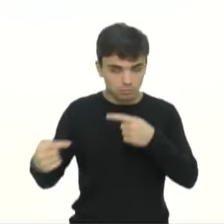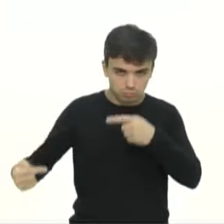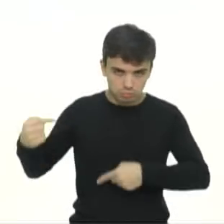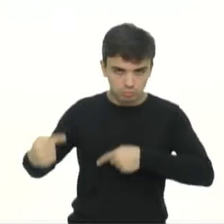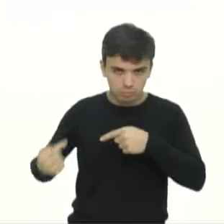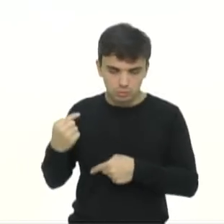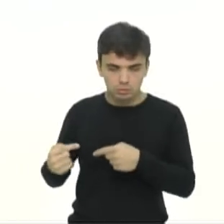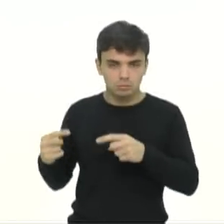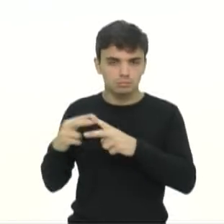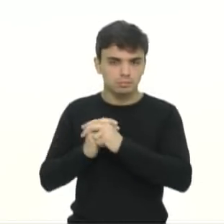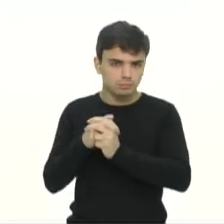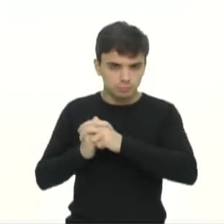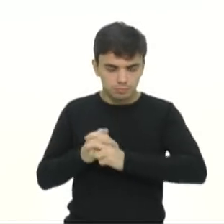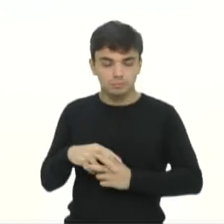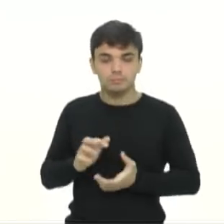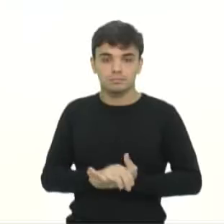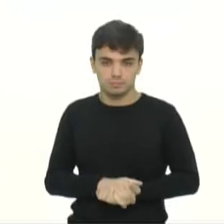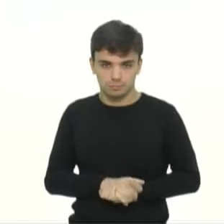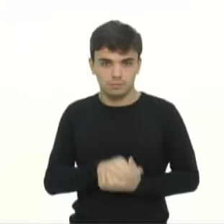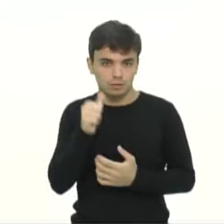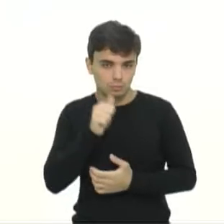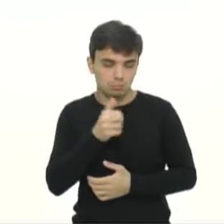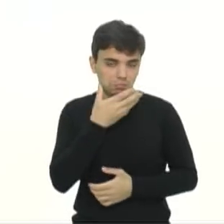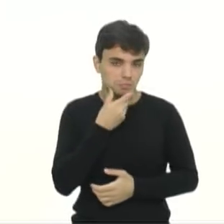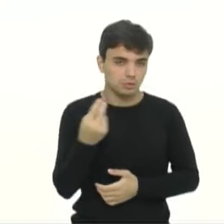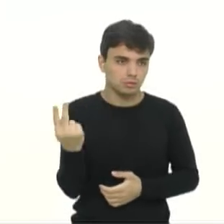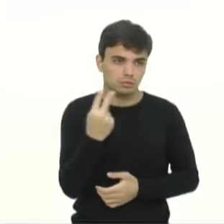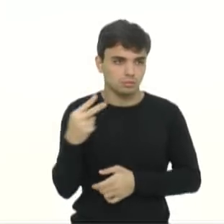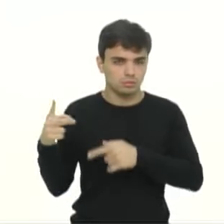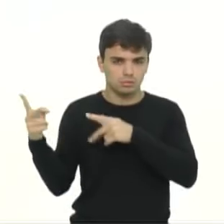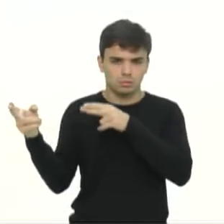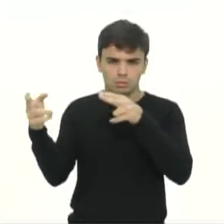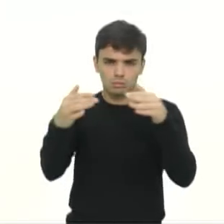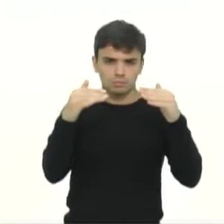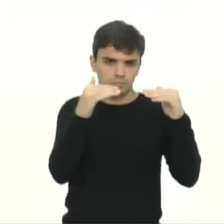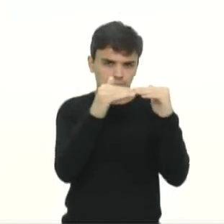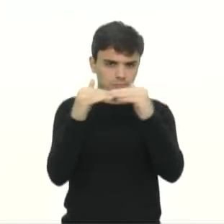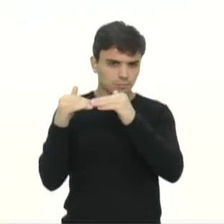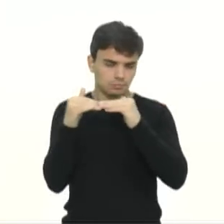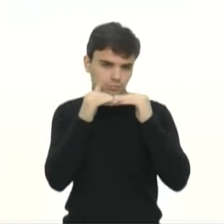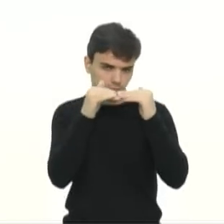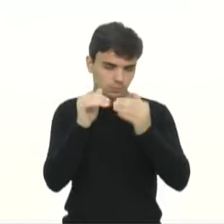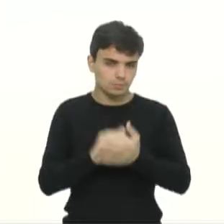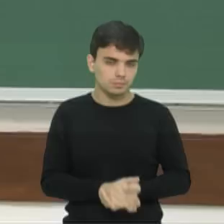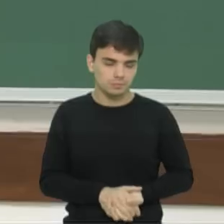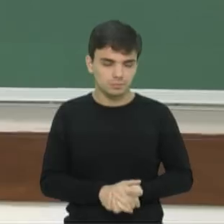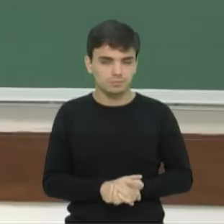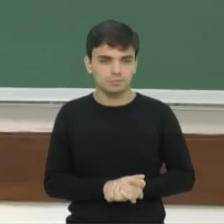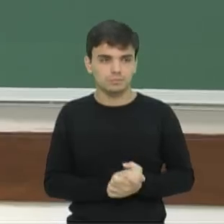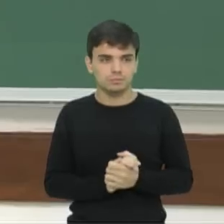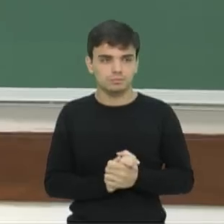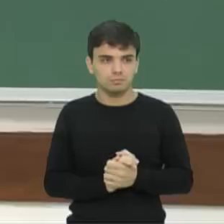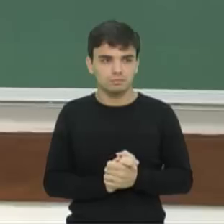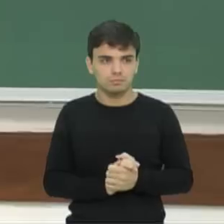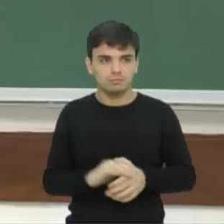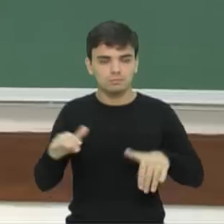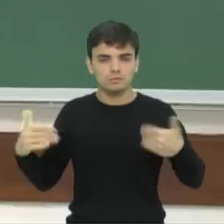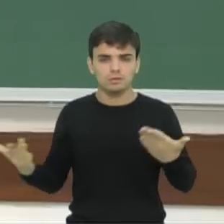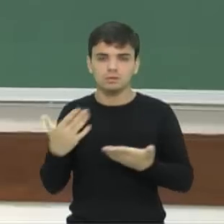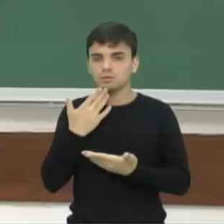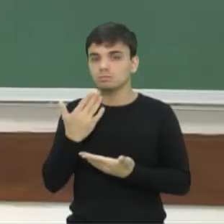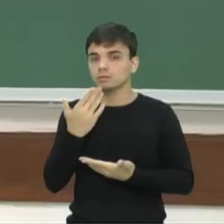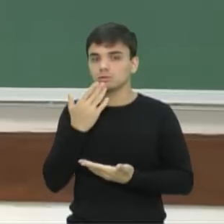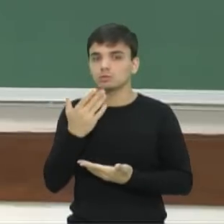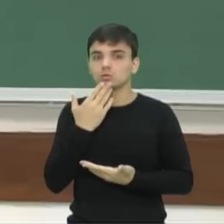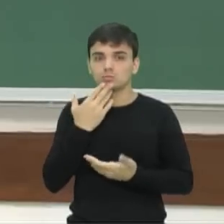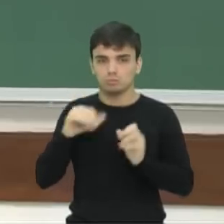4 minutos para homens e para mulheres, respeitando a igualdade de gênero como desejava o COI, né? Então o COI solicitou essas